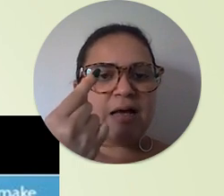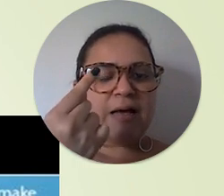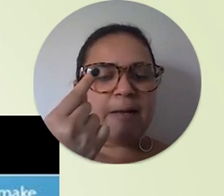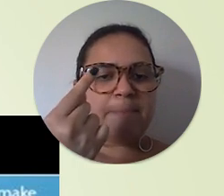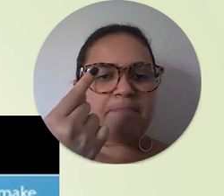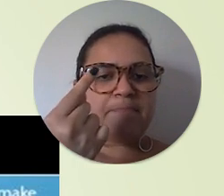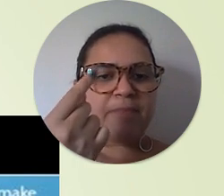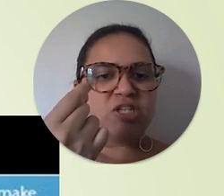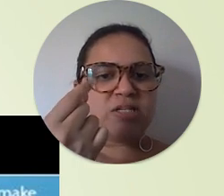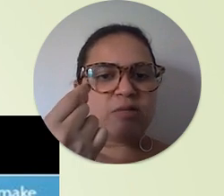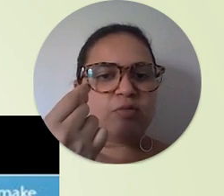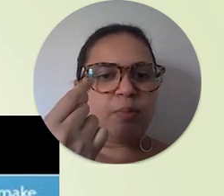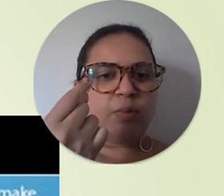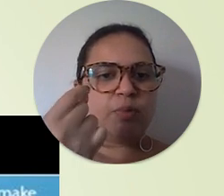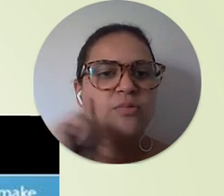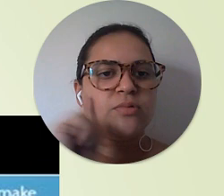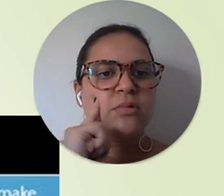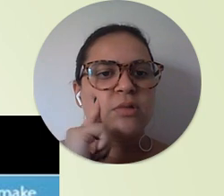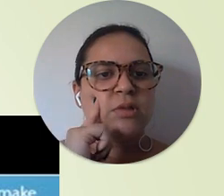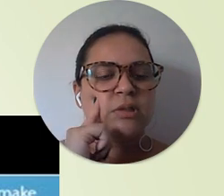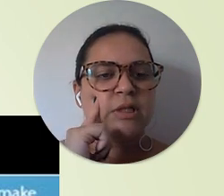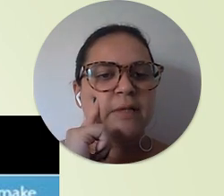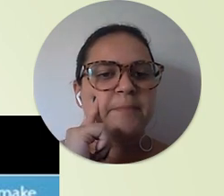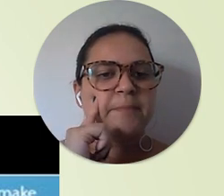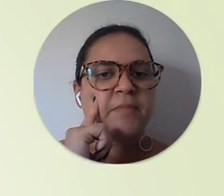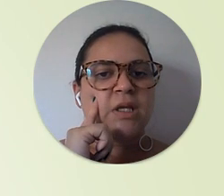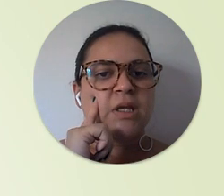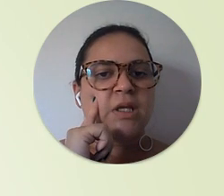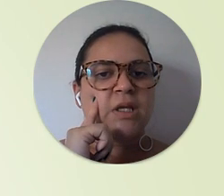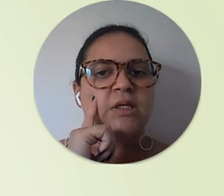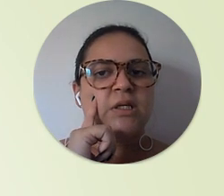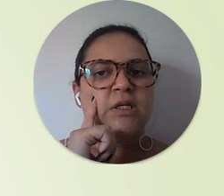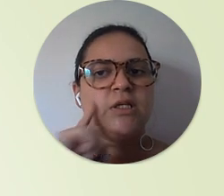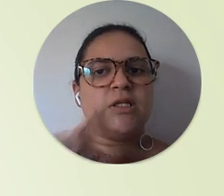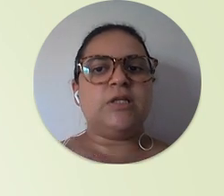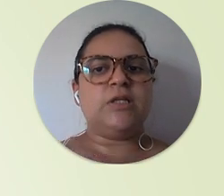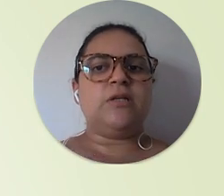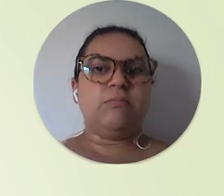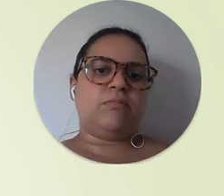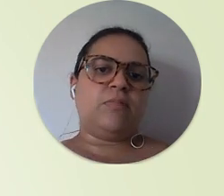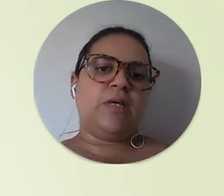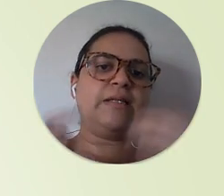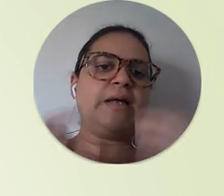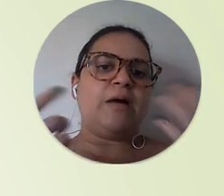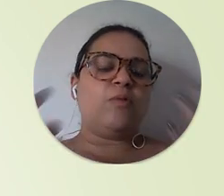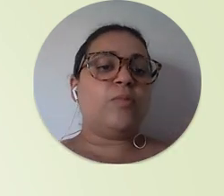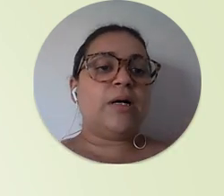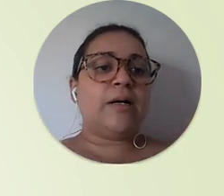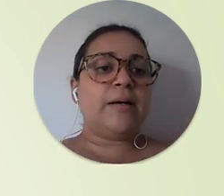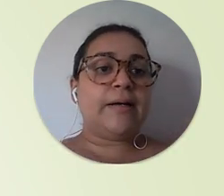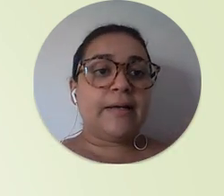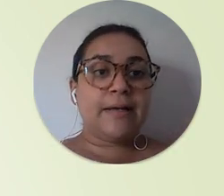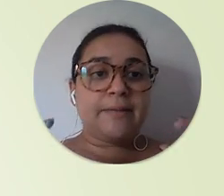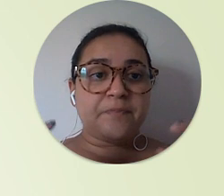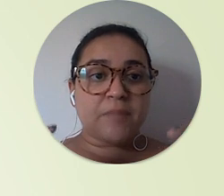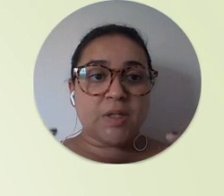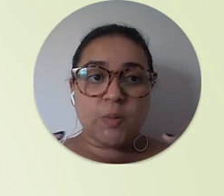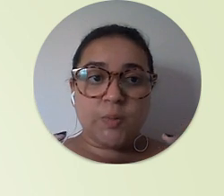faz a medição do pulso, né? E ele dá